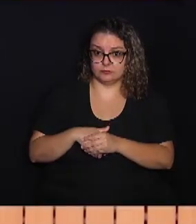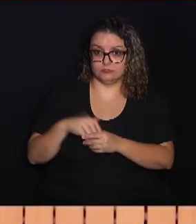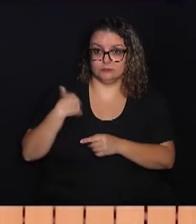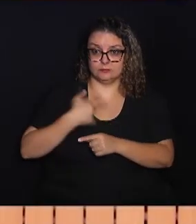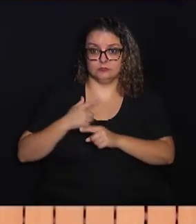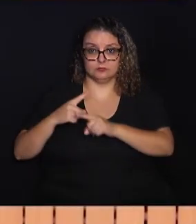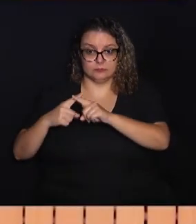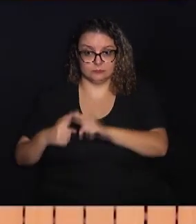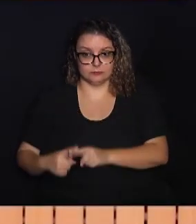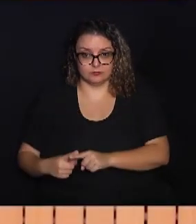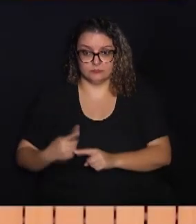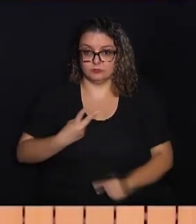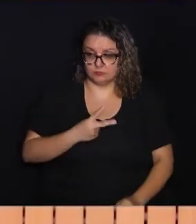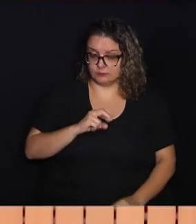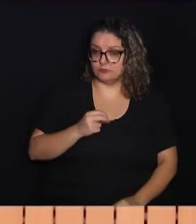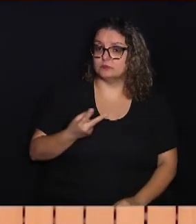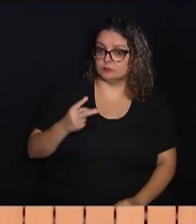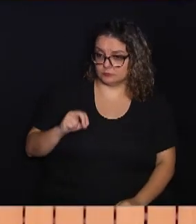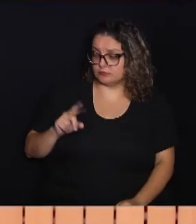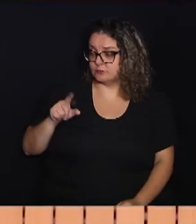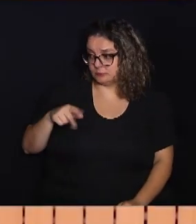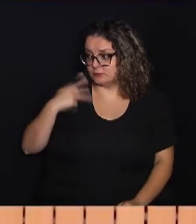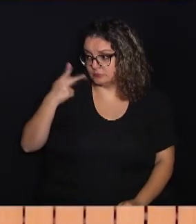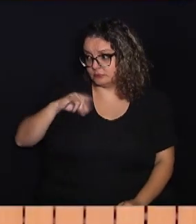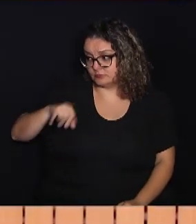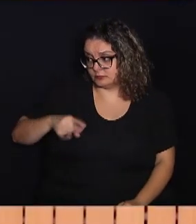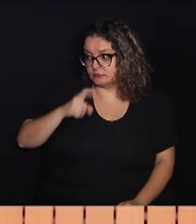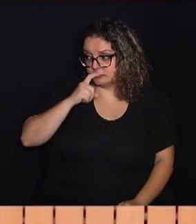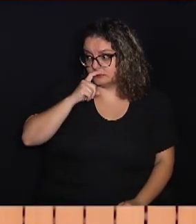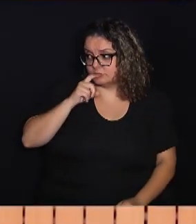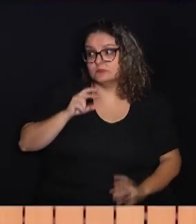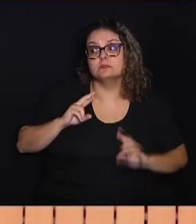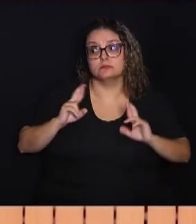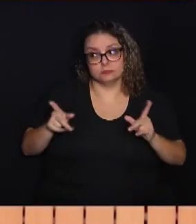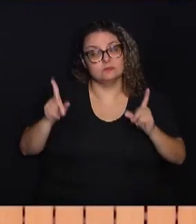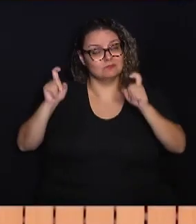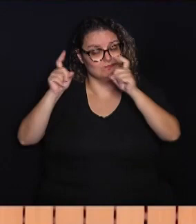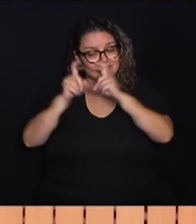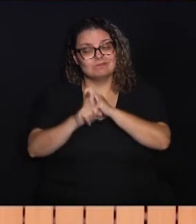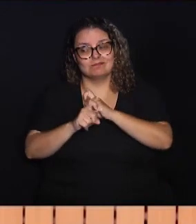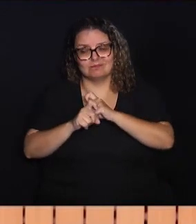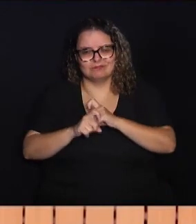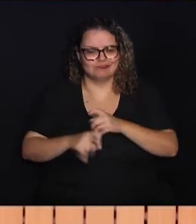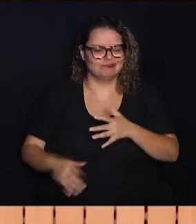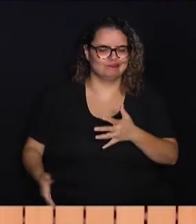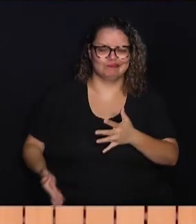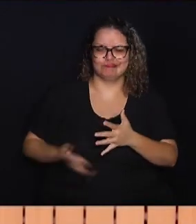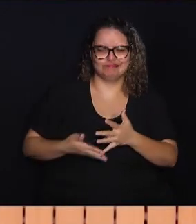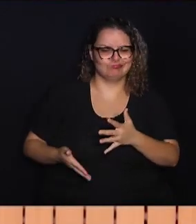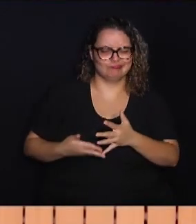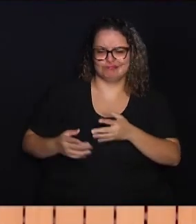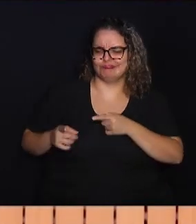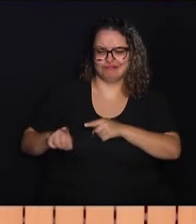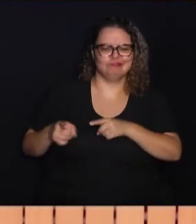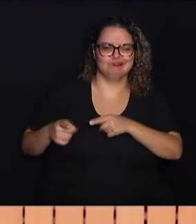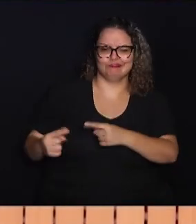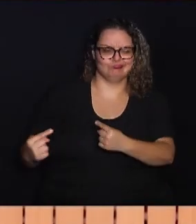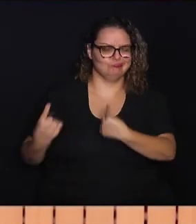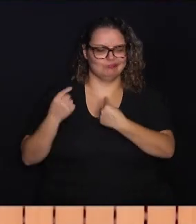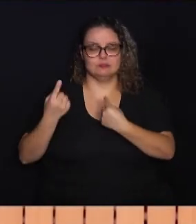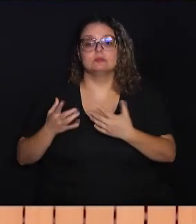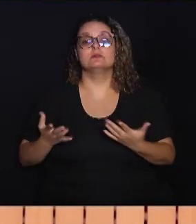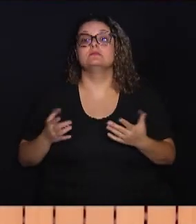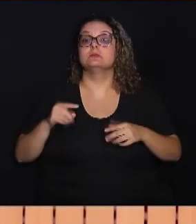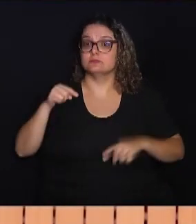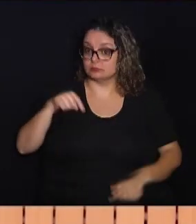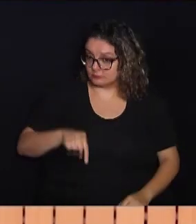aqui em 2020 né Vereador Schneider que foi uma eleição difícil com muita baixaria muito ataque dessa vez foi